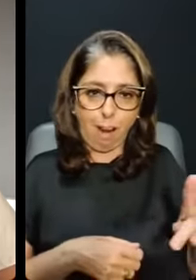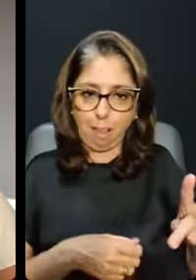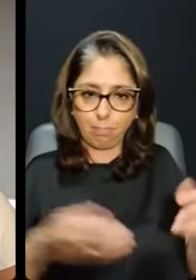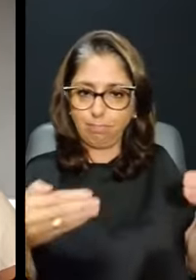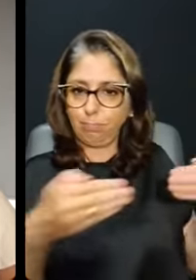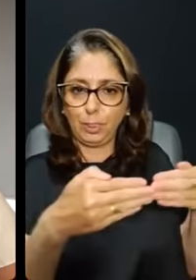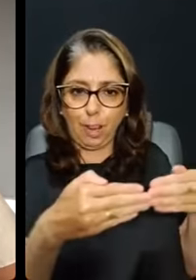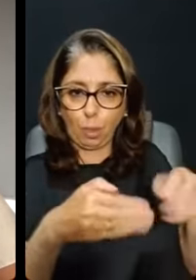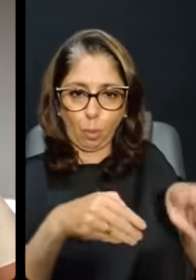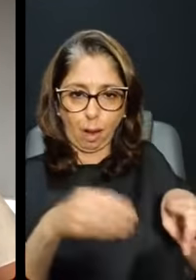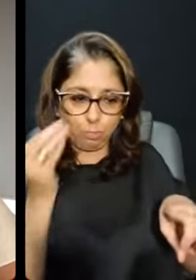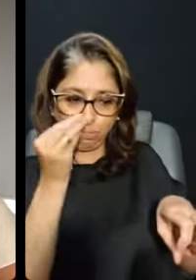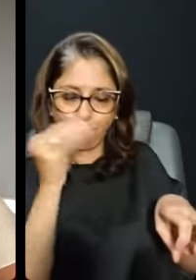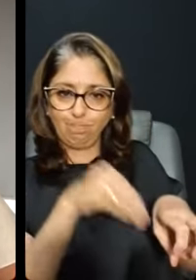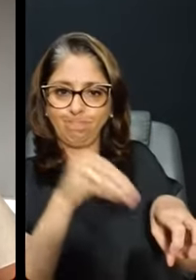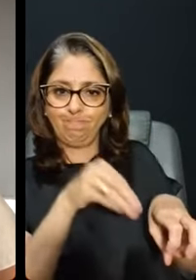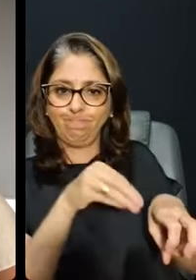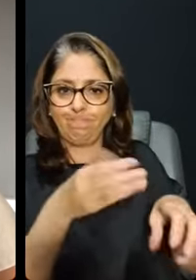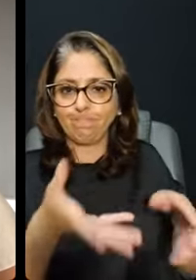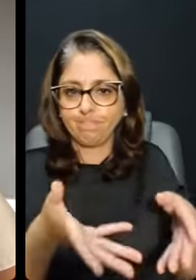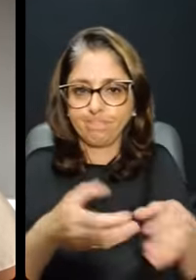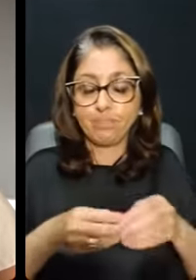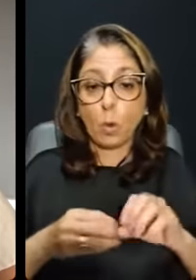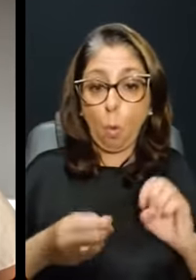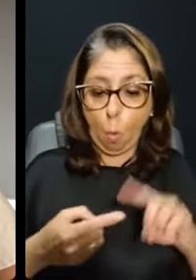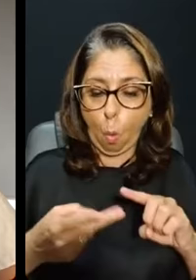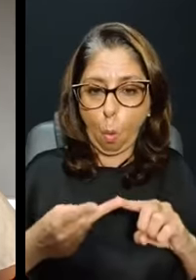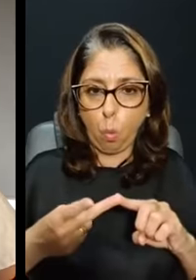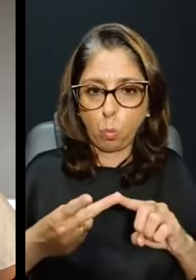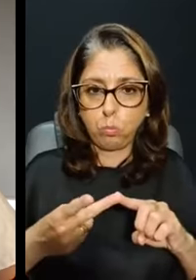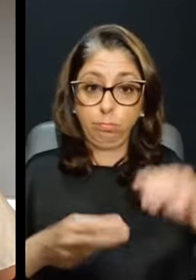toda pequenininha, né? Nananina, sabe?